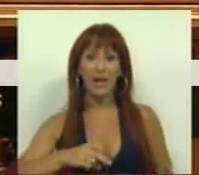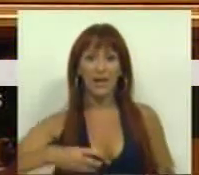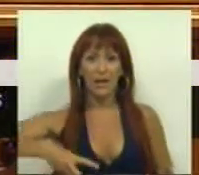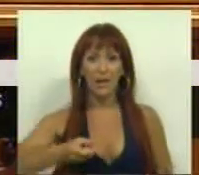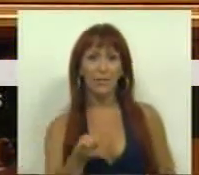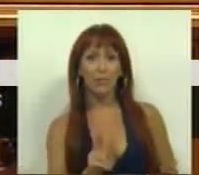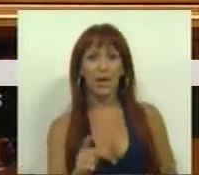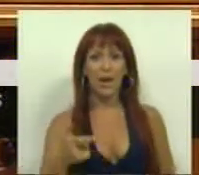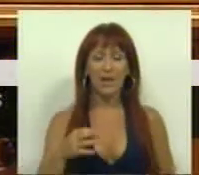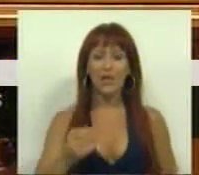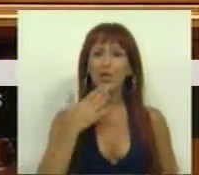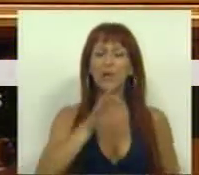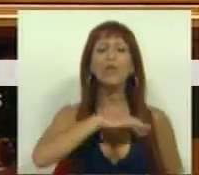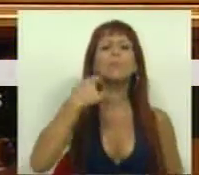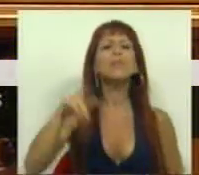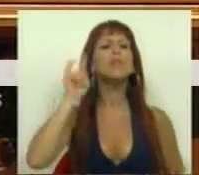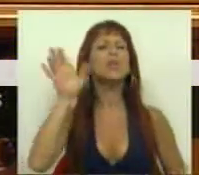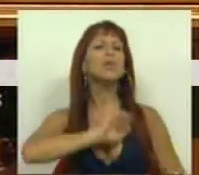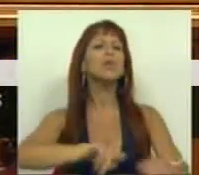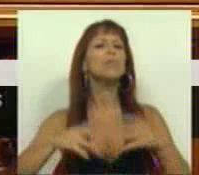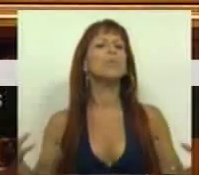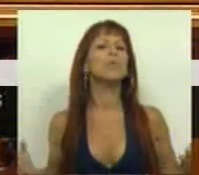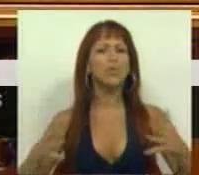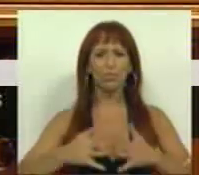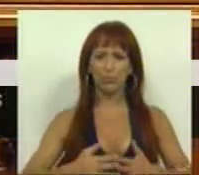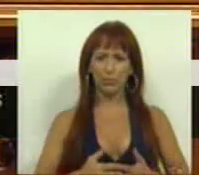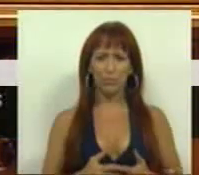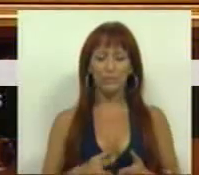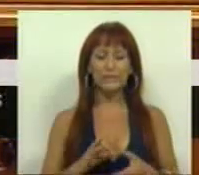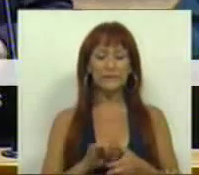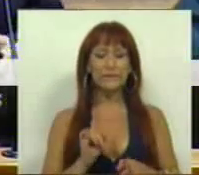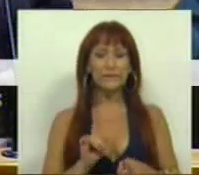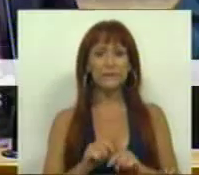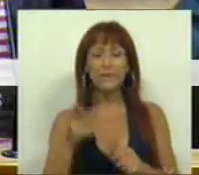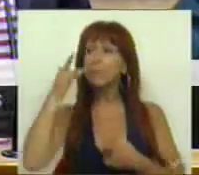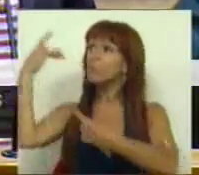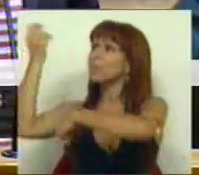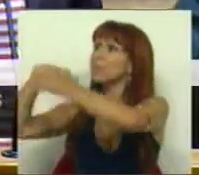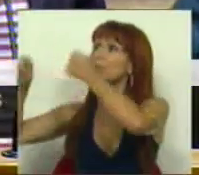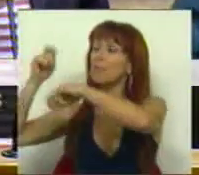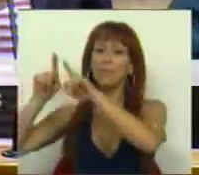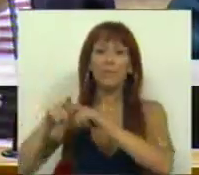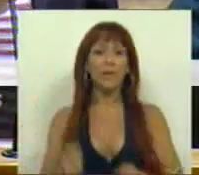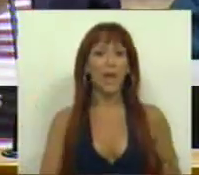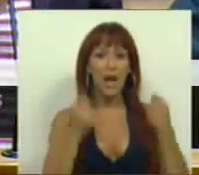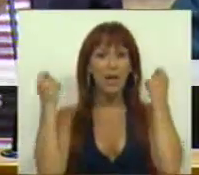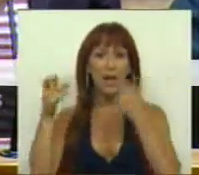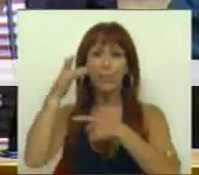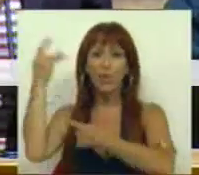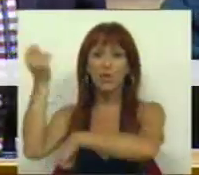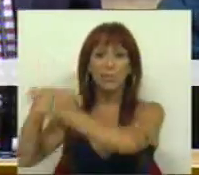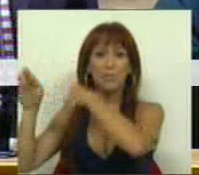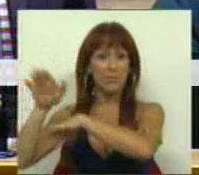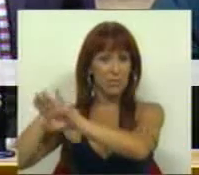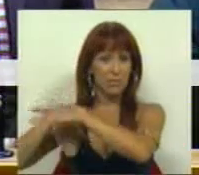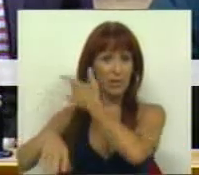muito obrigada senhor presidente senhoras e senhores deputados no que se refere às exportações e à aposta nas